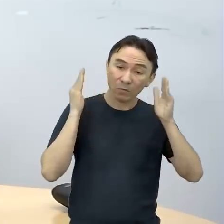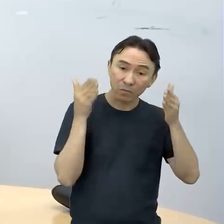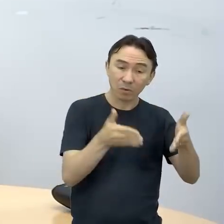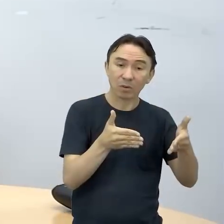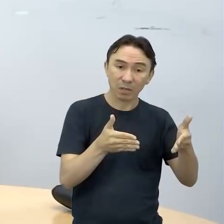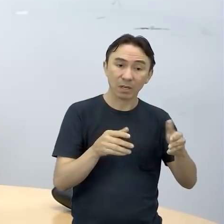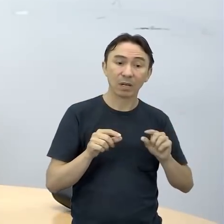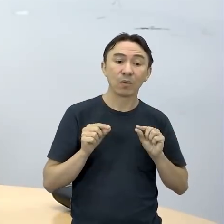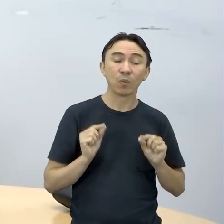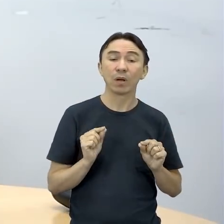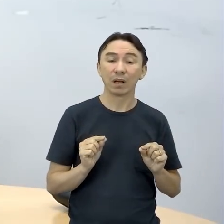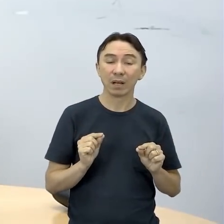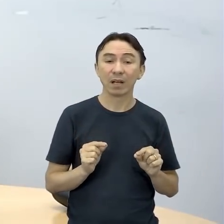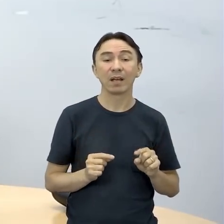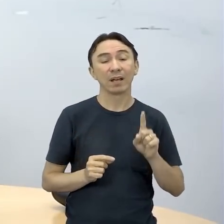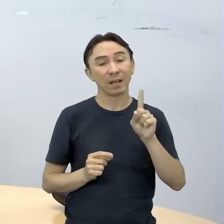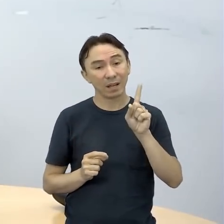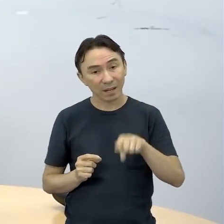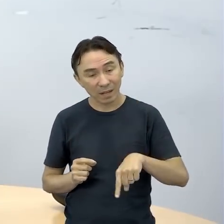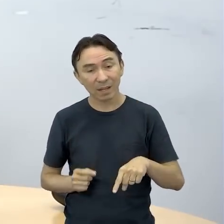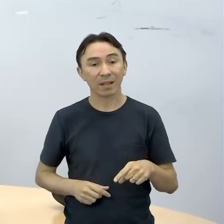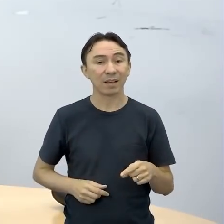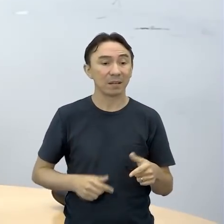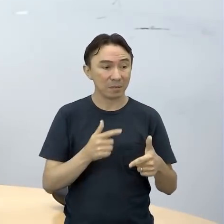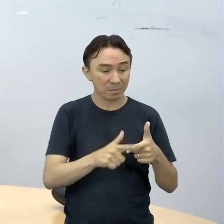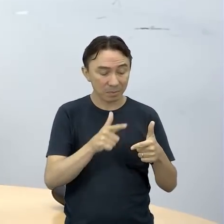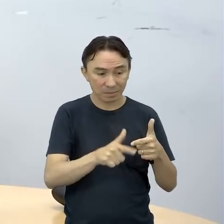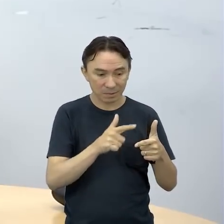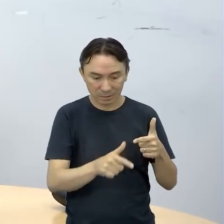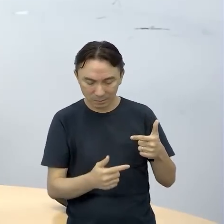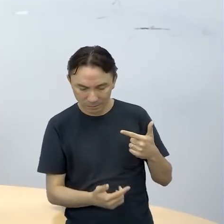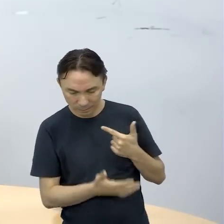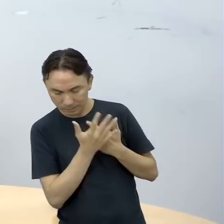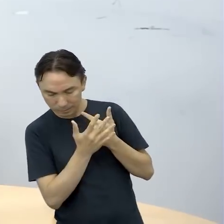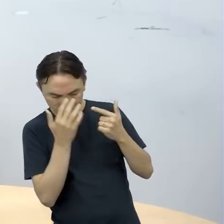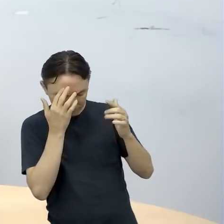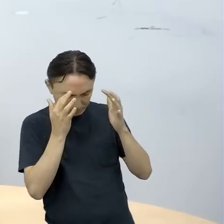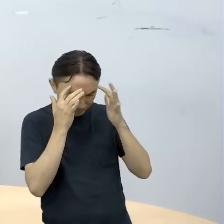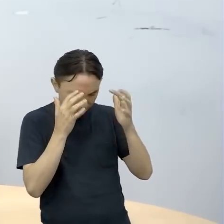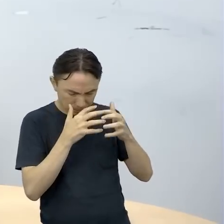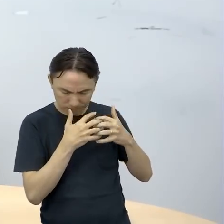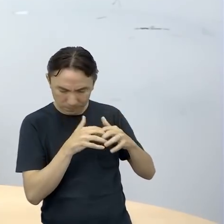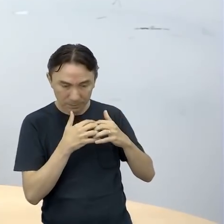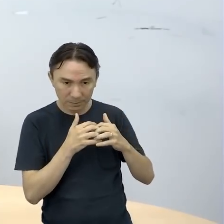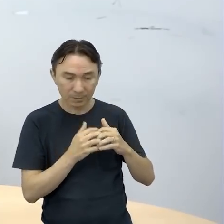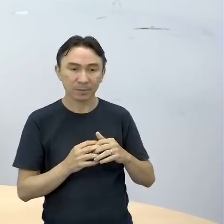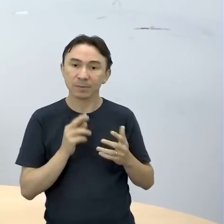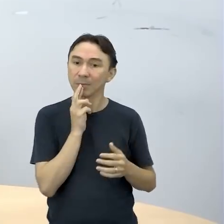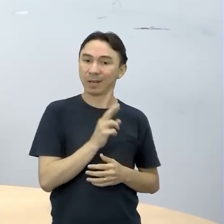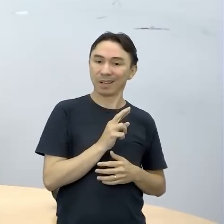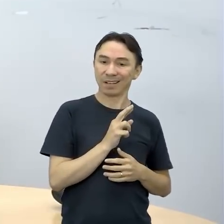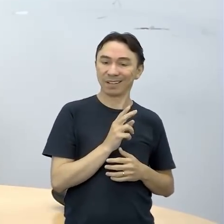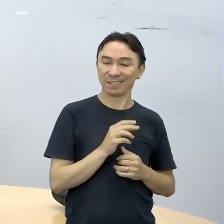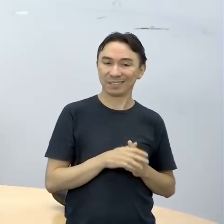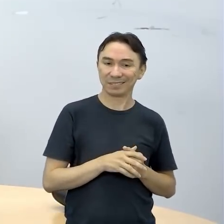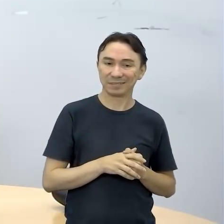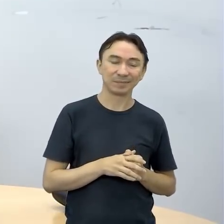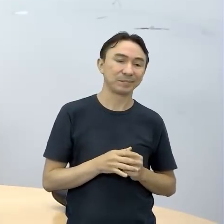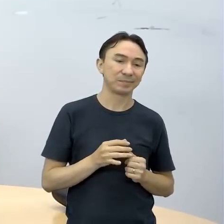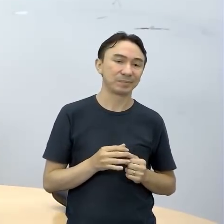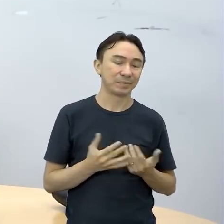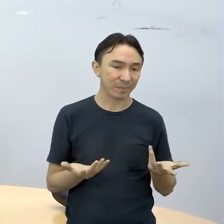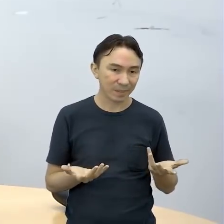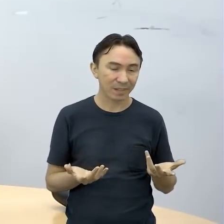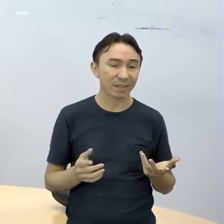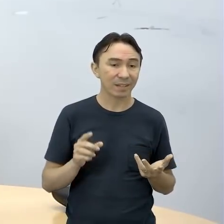aqui, ele é para a resolução de problemas, né? Quando a gente fala em Start Hora do Desafio, a gente fala em como